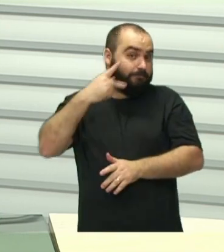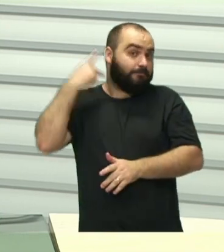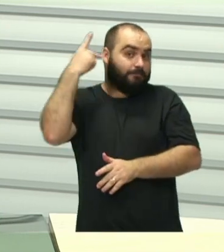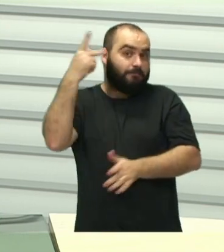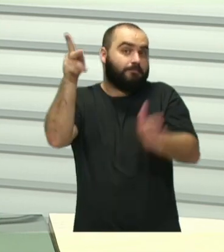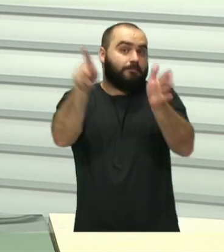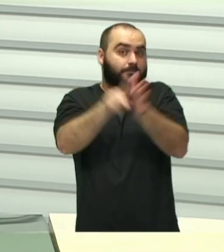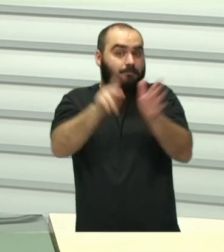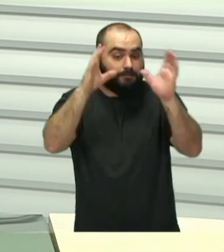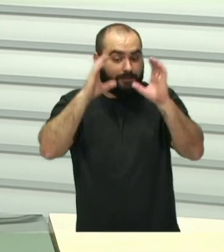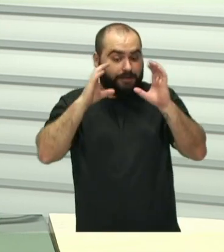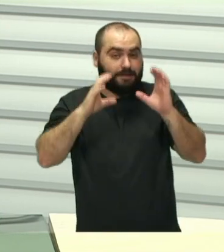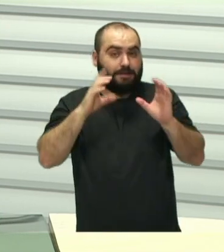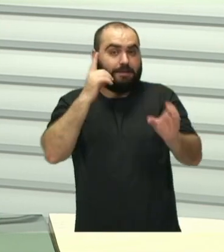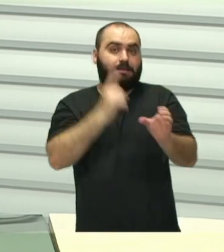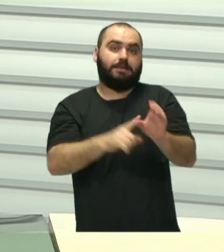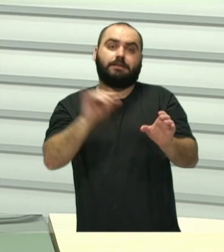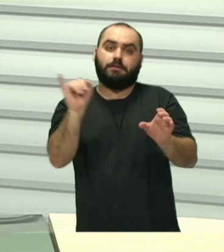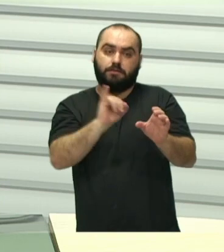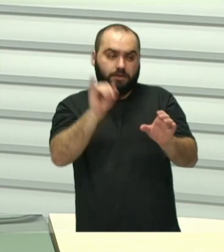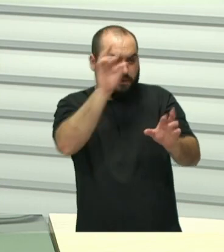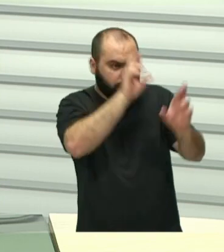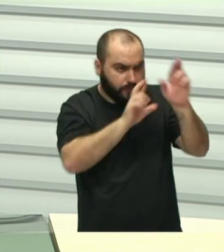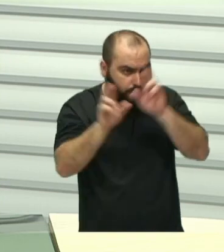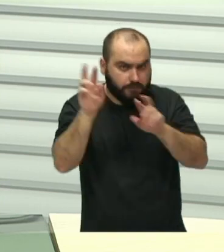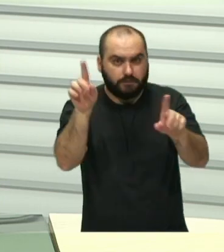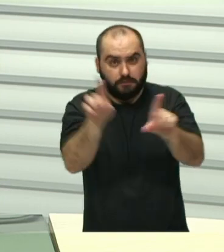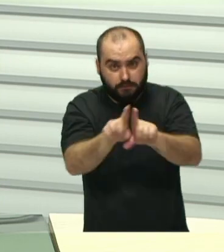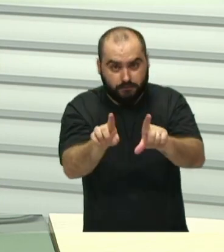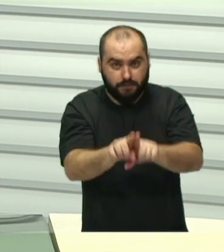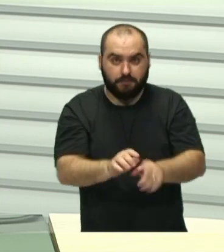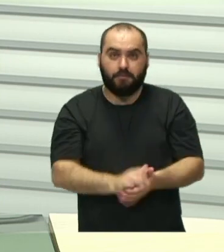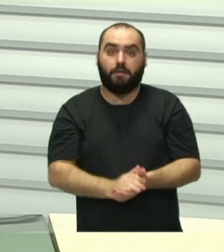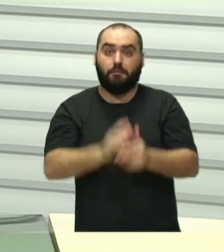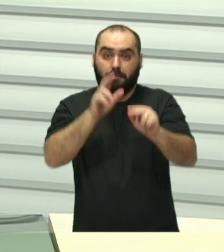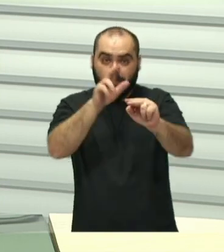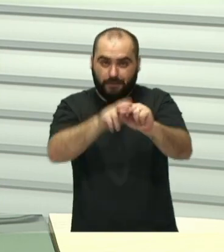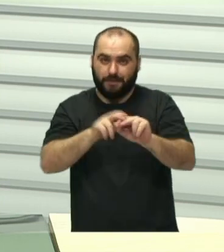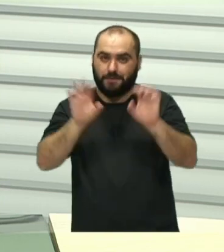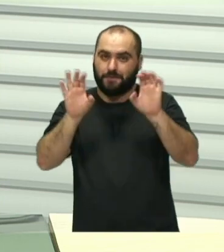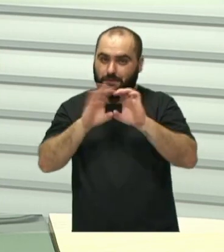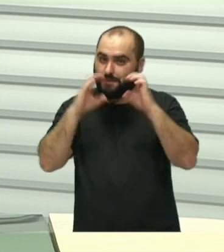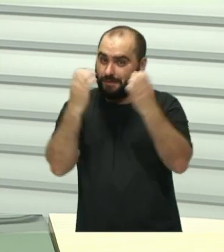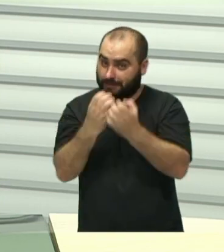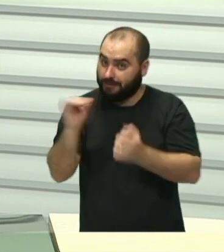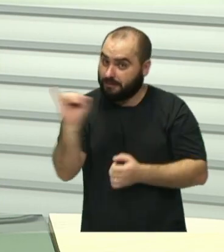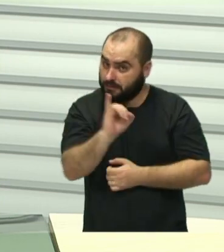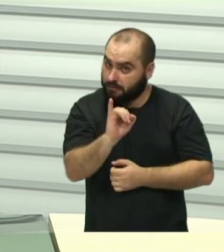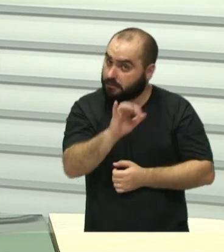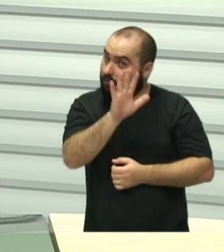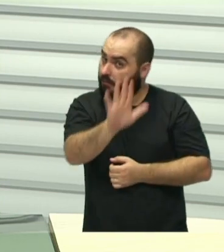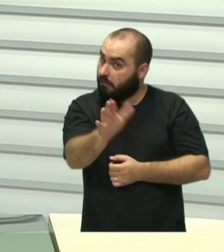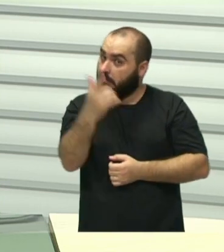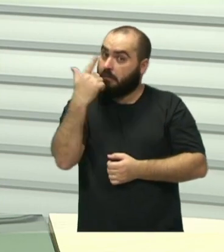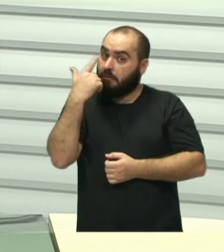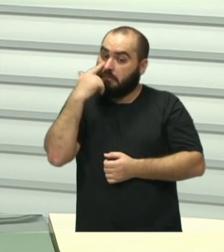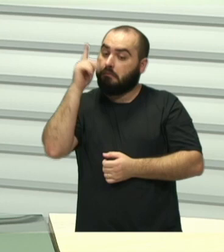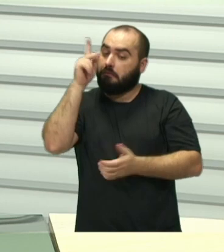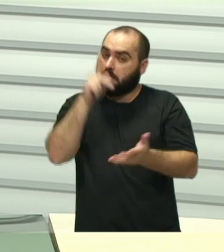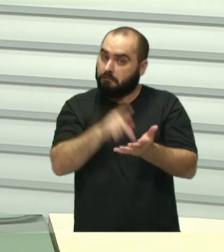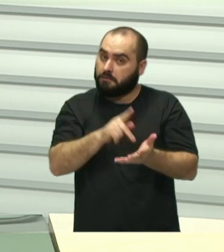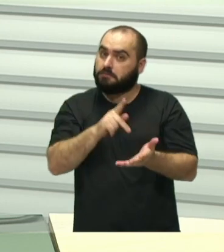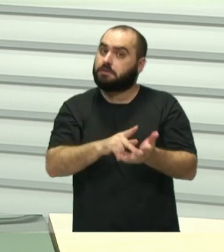nossa cidade e que fiscalizam também então a comunidade tá gente pode ter certeza que nós temos uma das